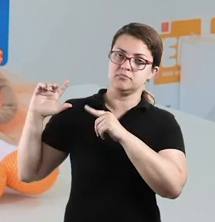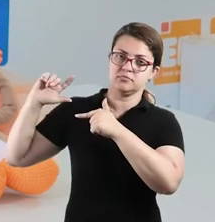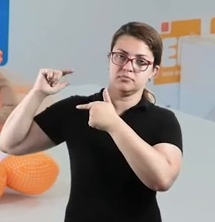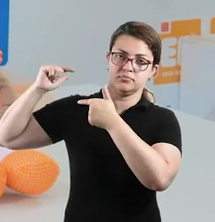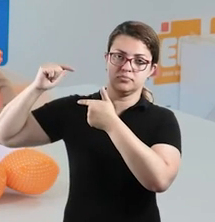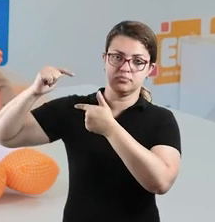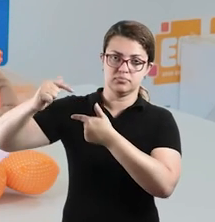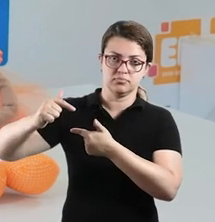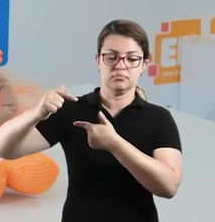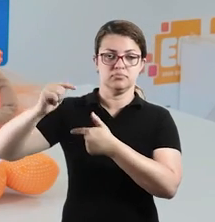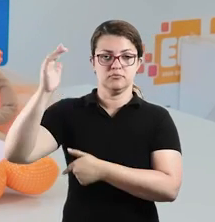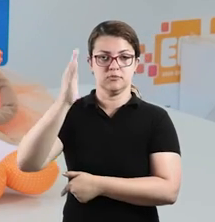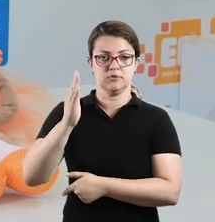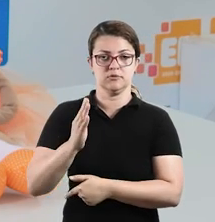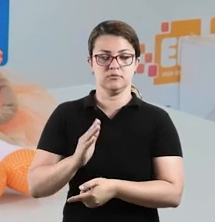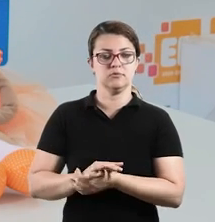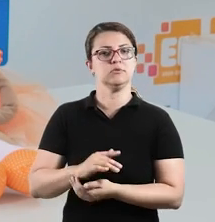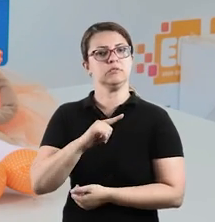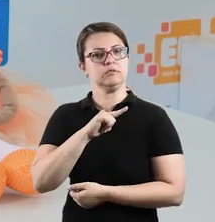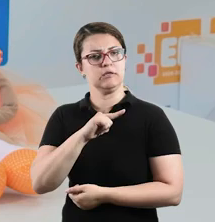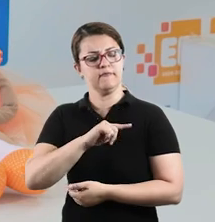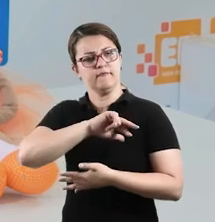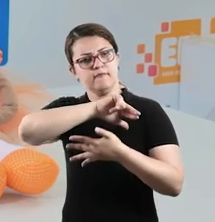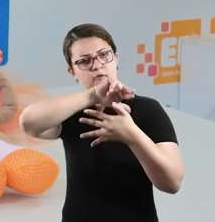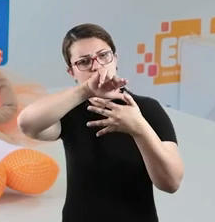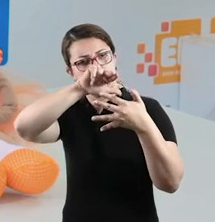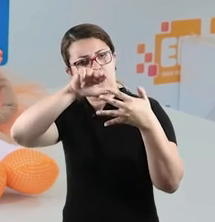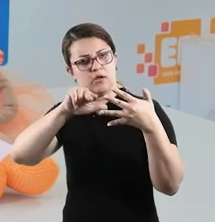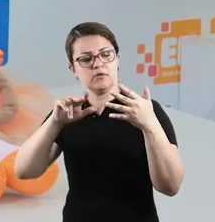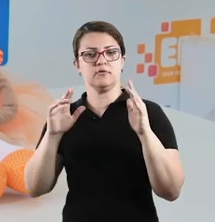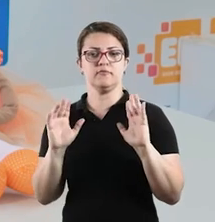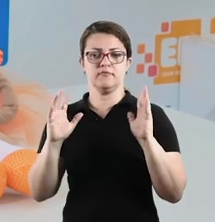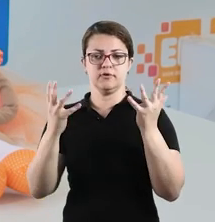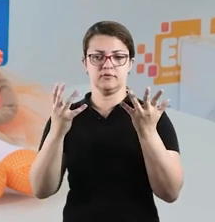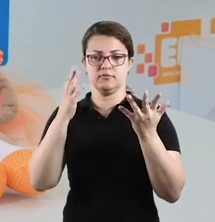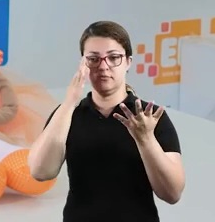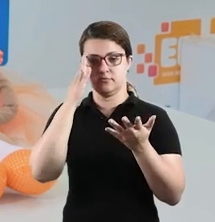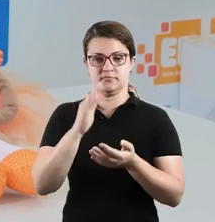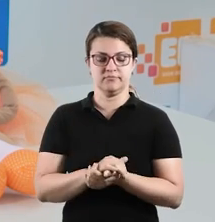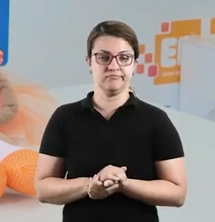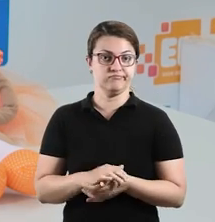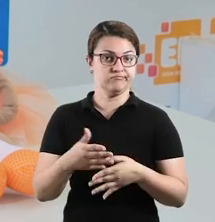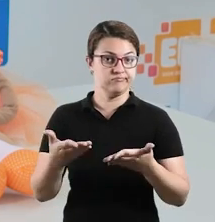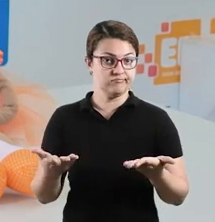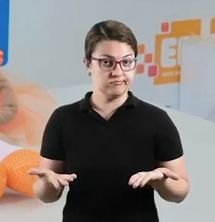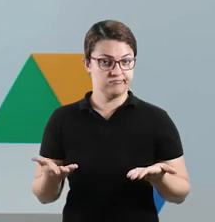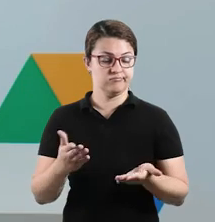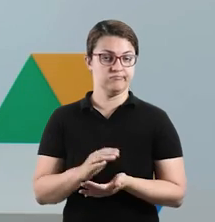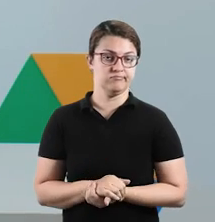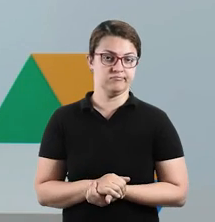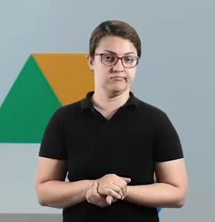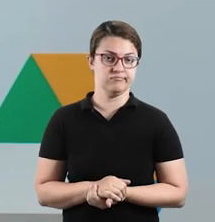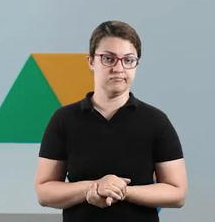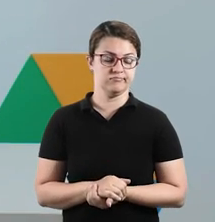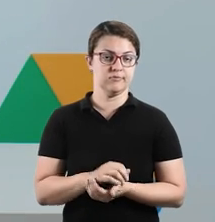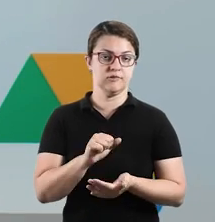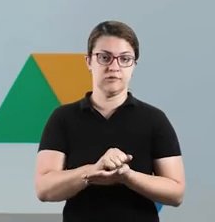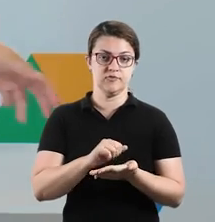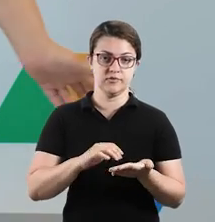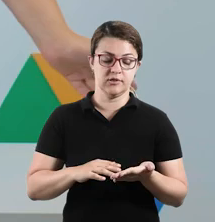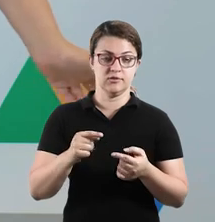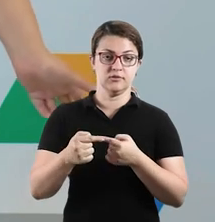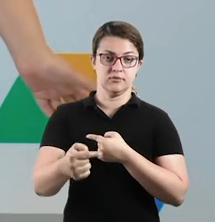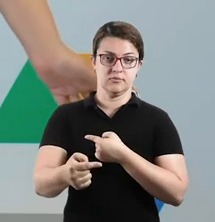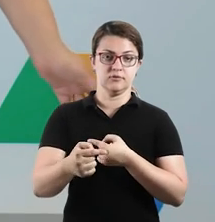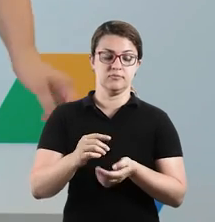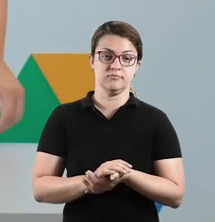regionais em cada cidade do Brasil? Nós temos muitas festas. E é isso, crianças. Essas foram